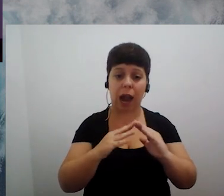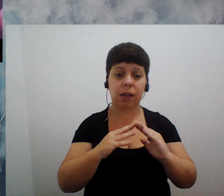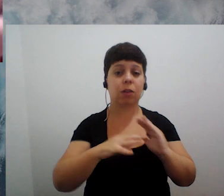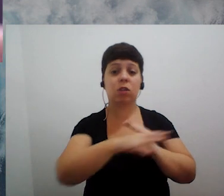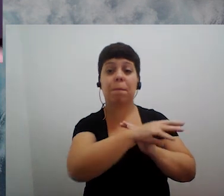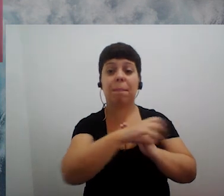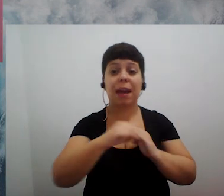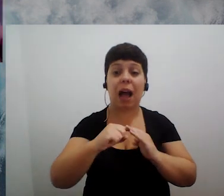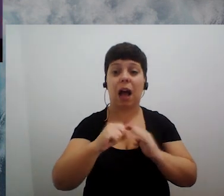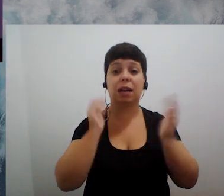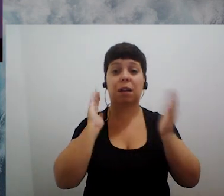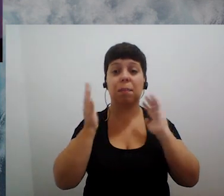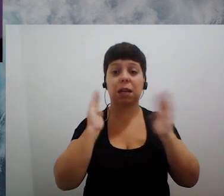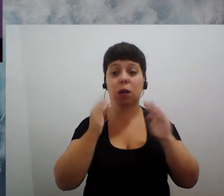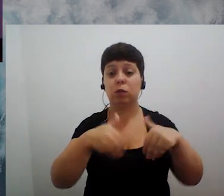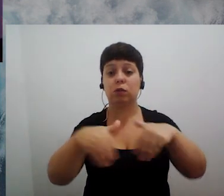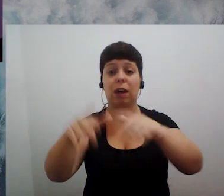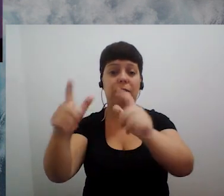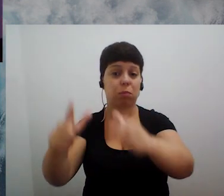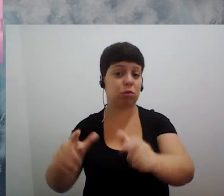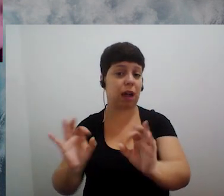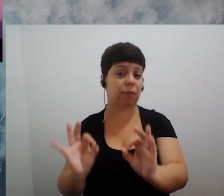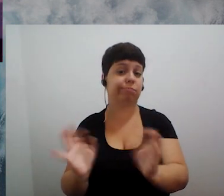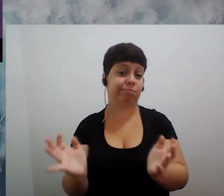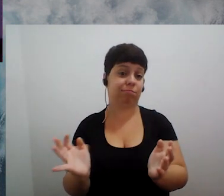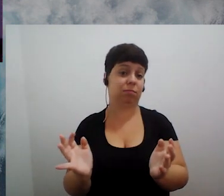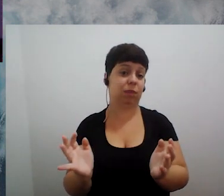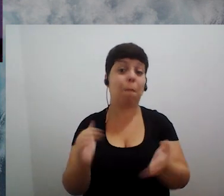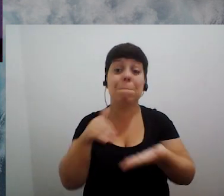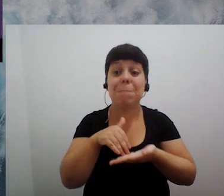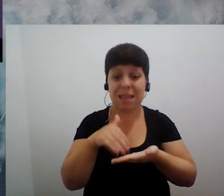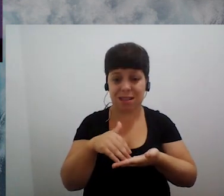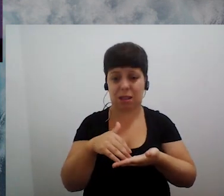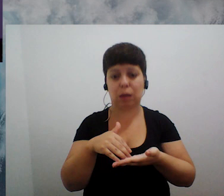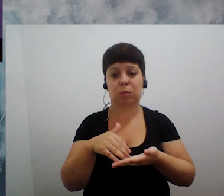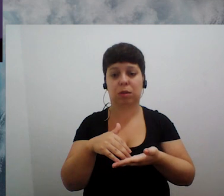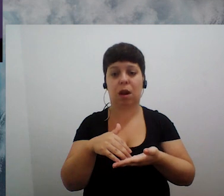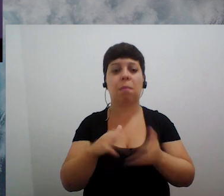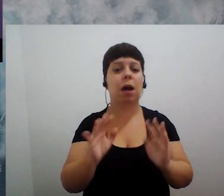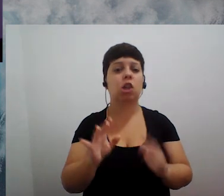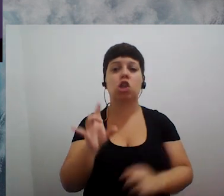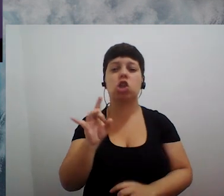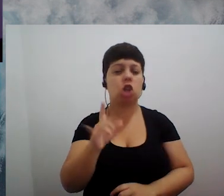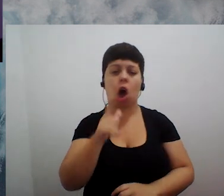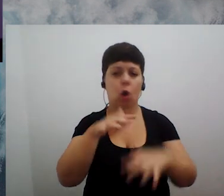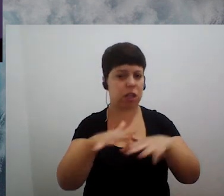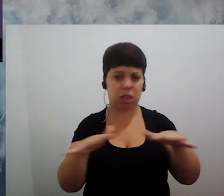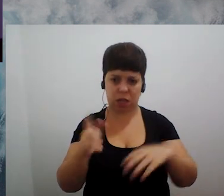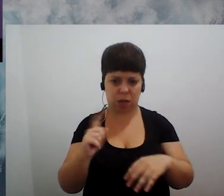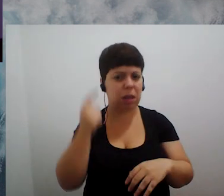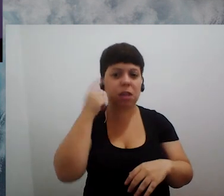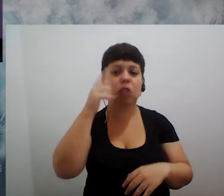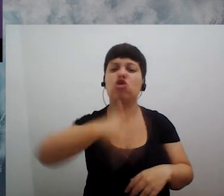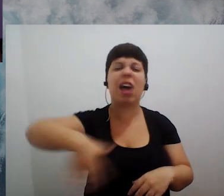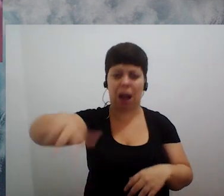que vai pelo menos destinar corretamente, pelo menos isso, né? E é mais ou menos por aí. Mas assim, não só relacionado